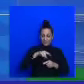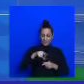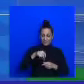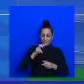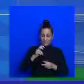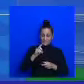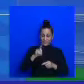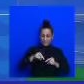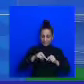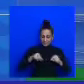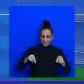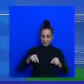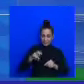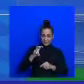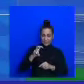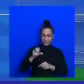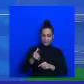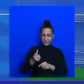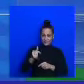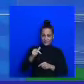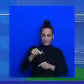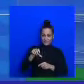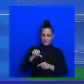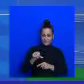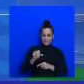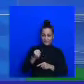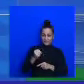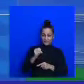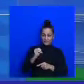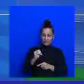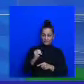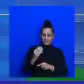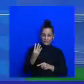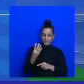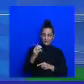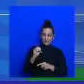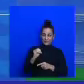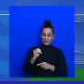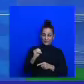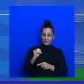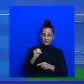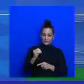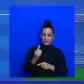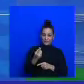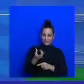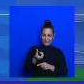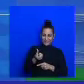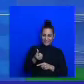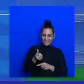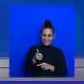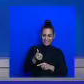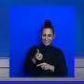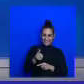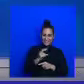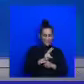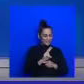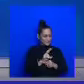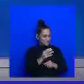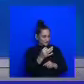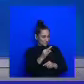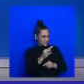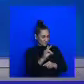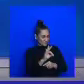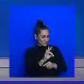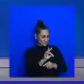dezenas sorteadas foram 56 79 80 40 e 16